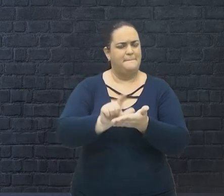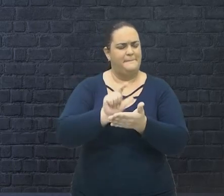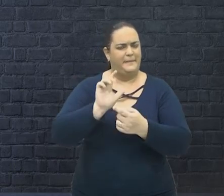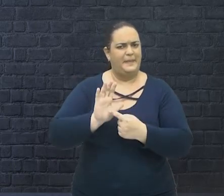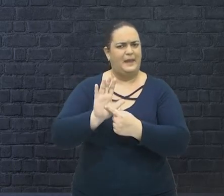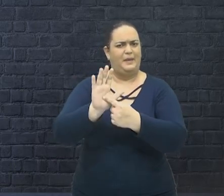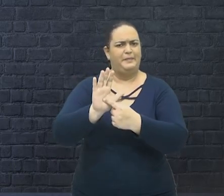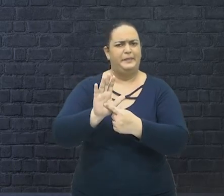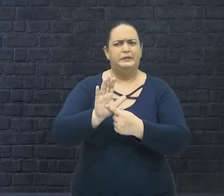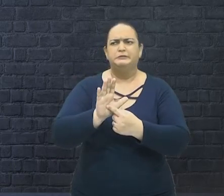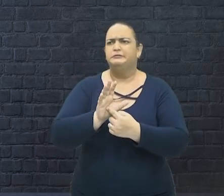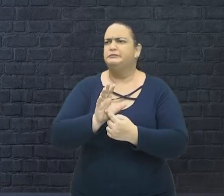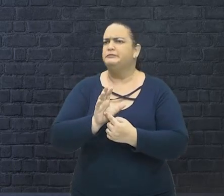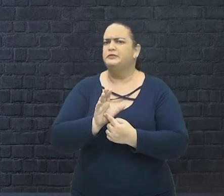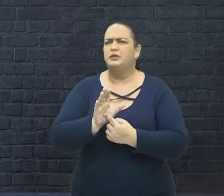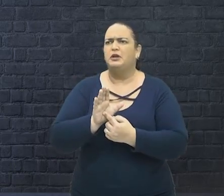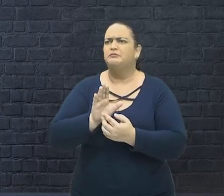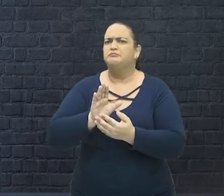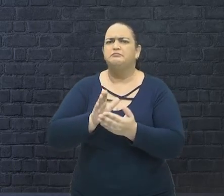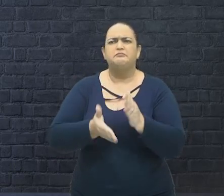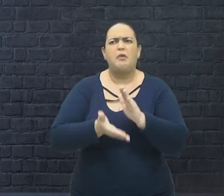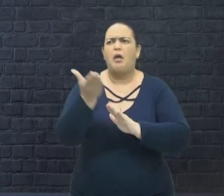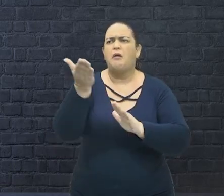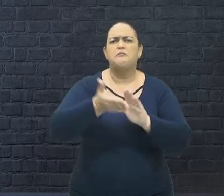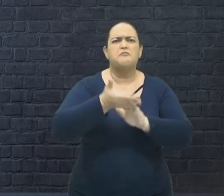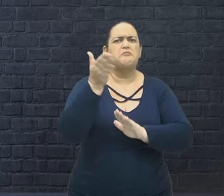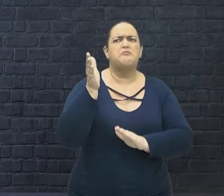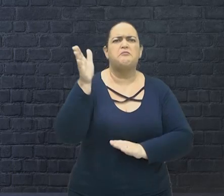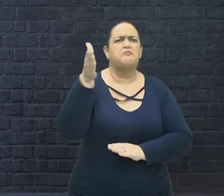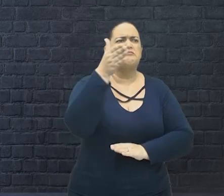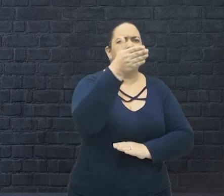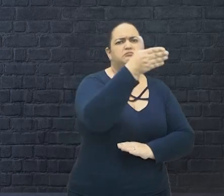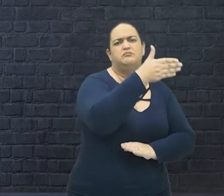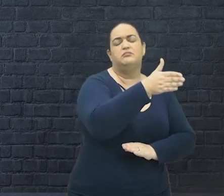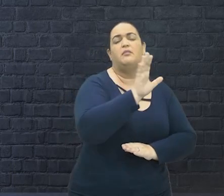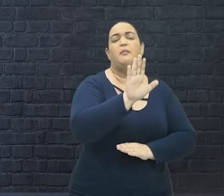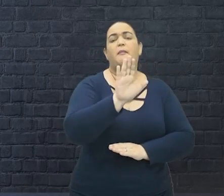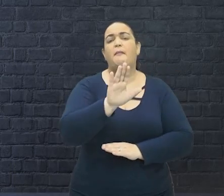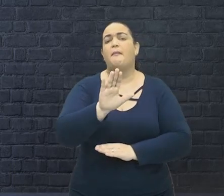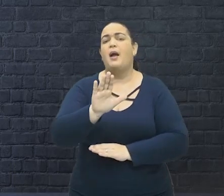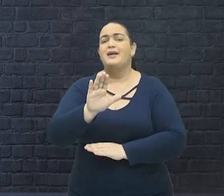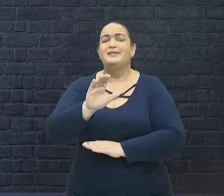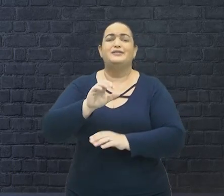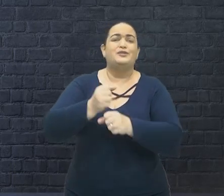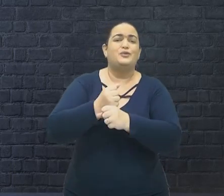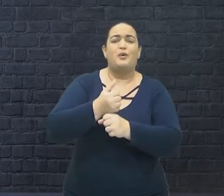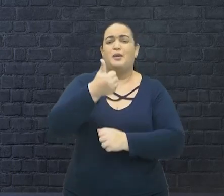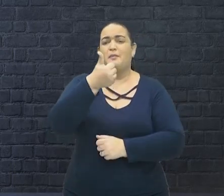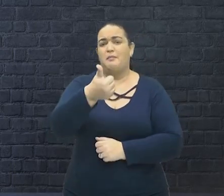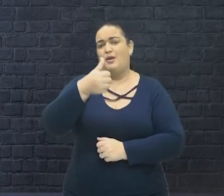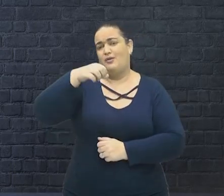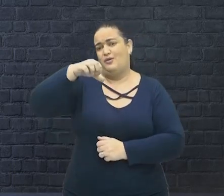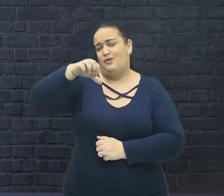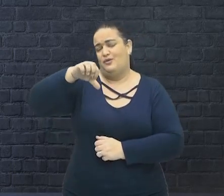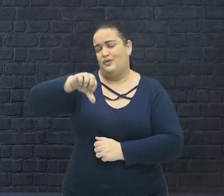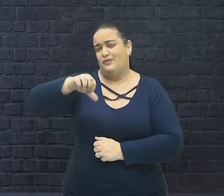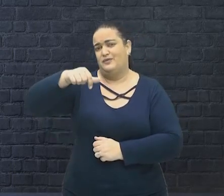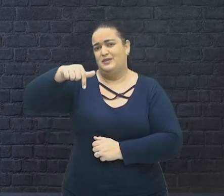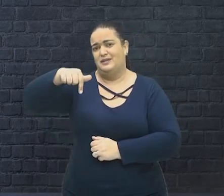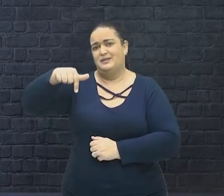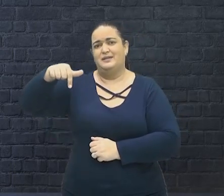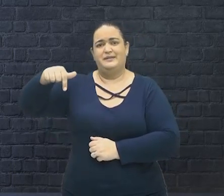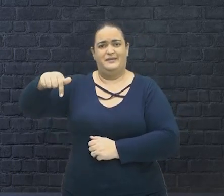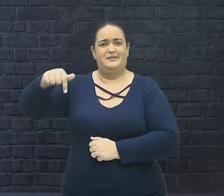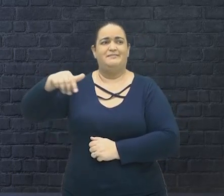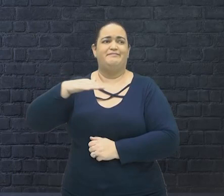de quarto de despejo, viajou por vários lugares do país. Ela morreu em